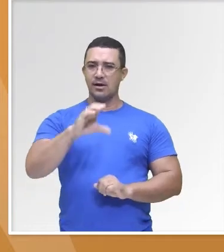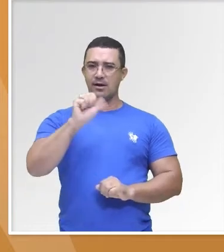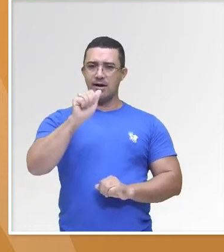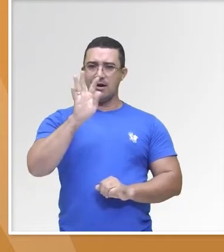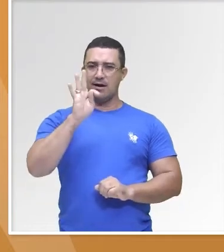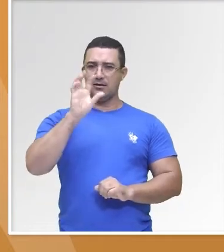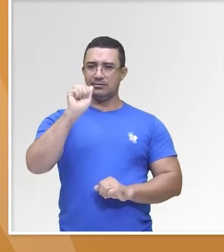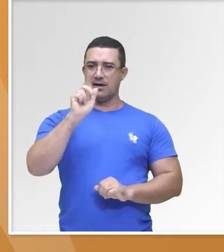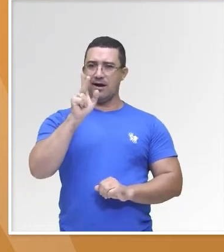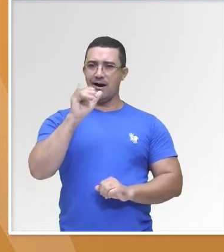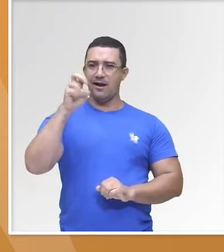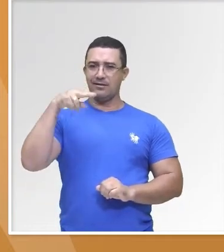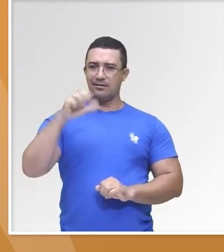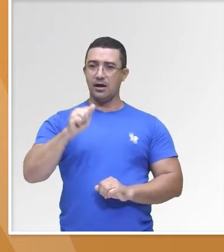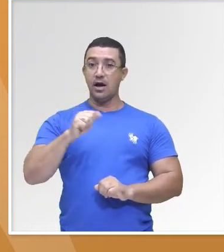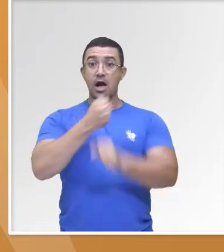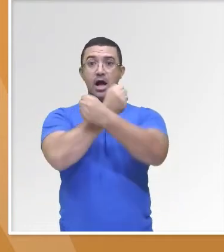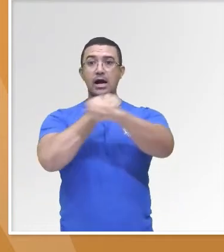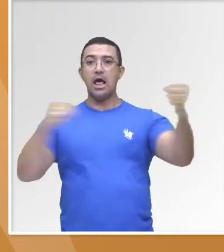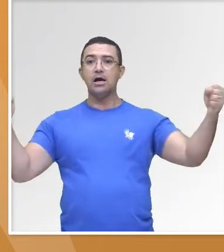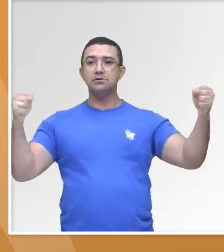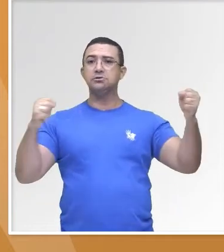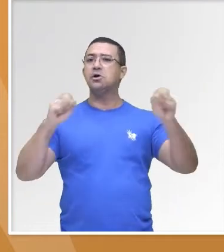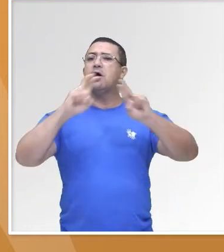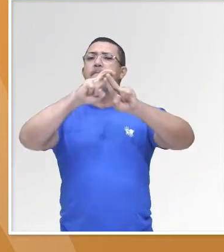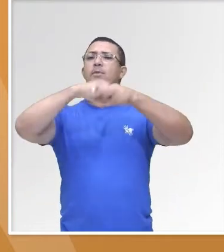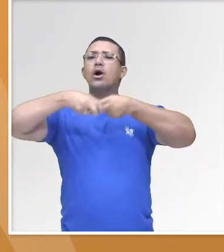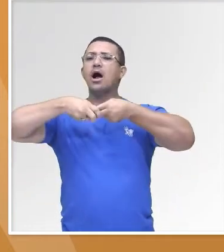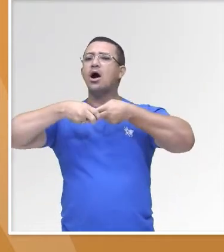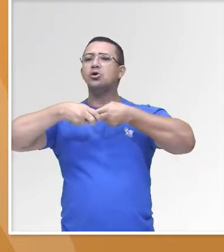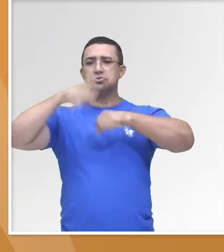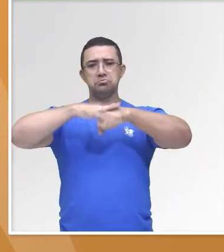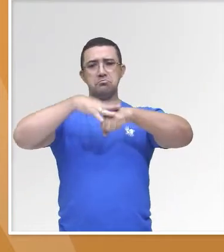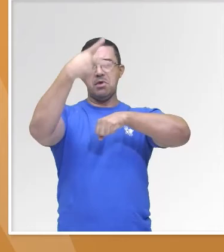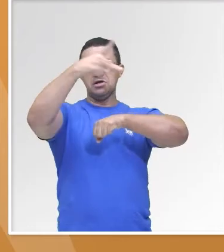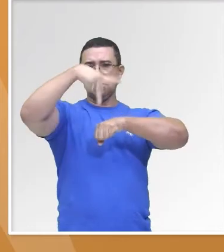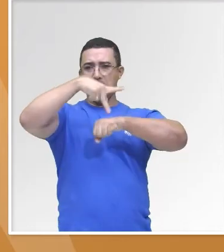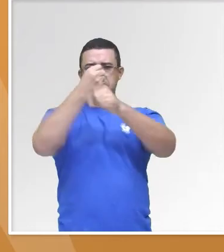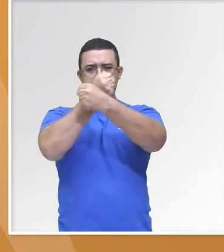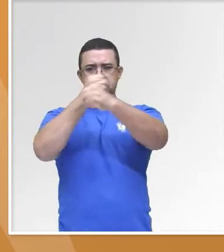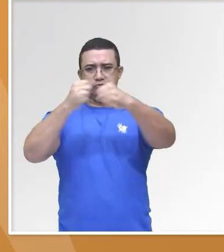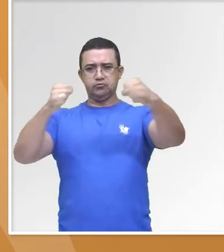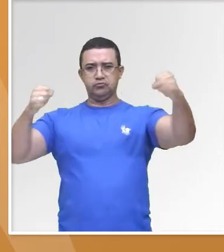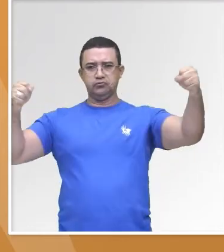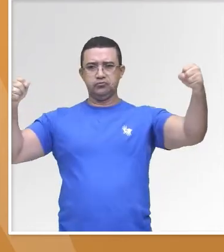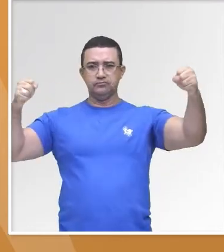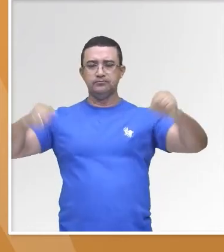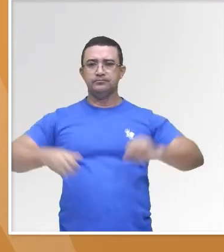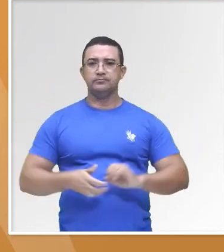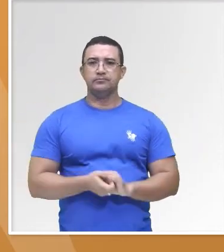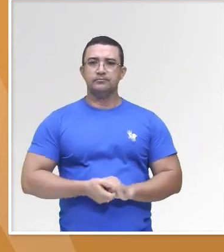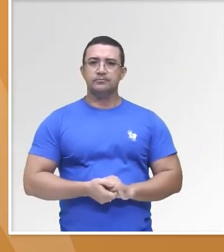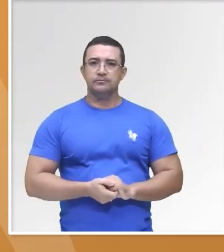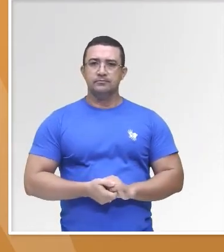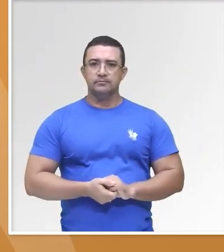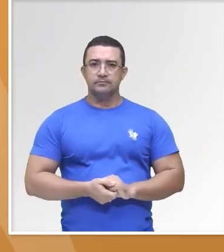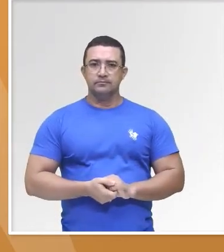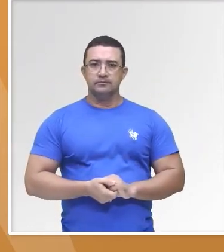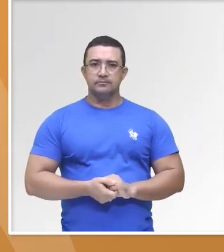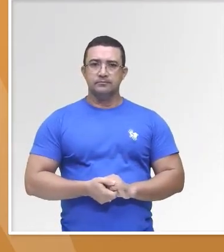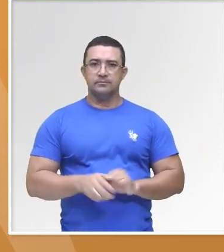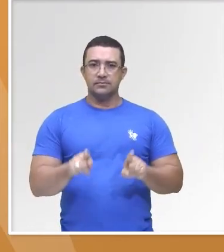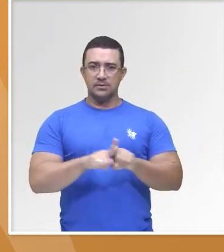pelo grande crescimento que o seu país viveu durante o seu governo. Temos também, em seguida,